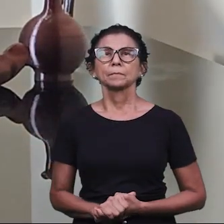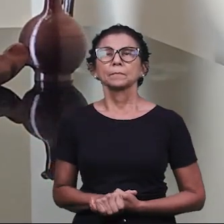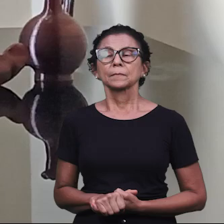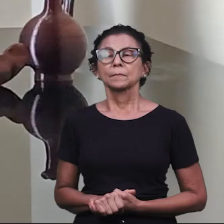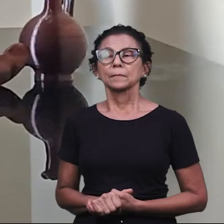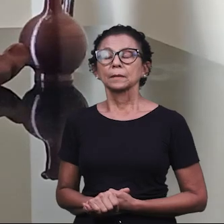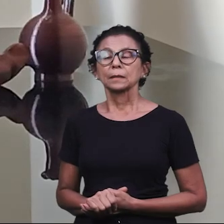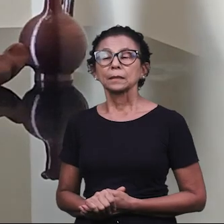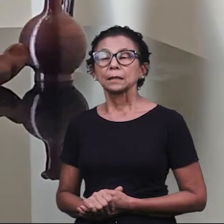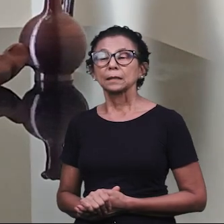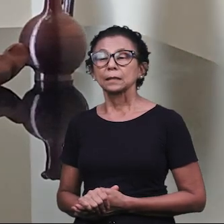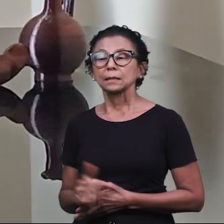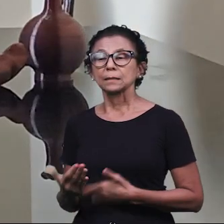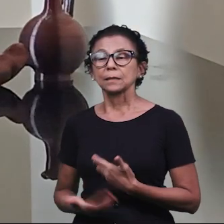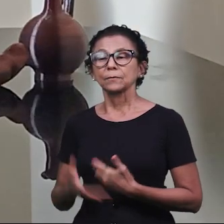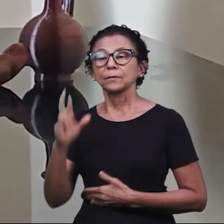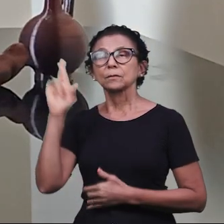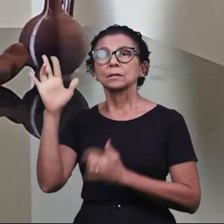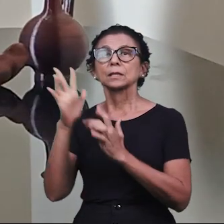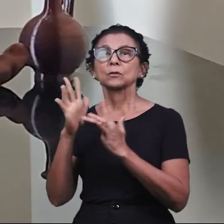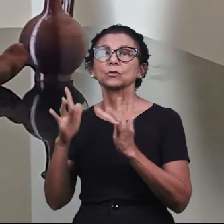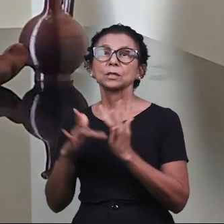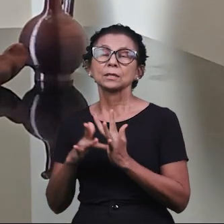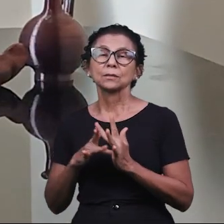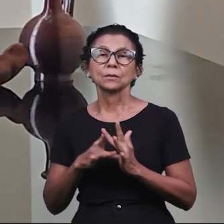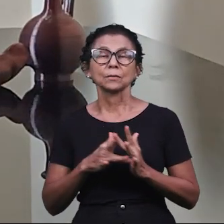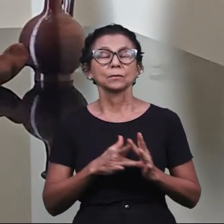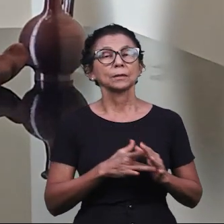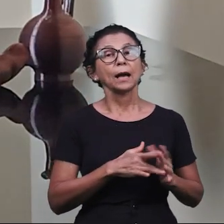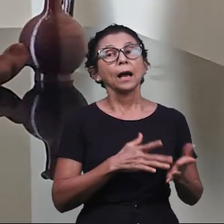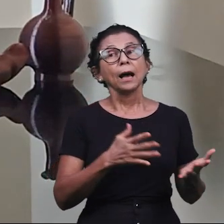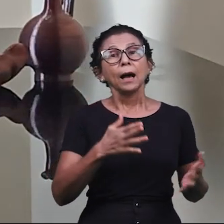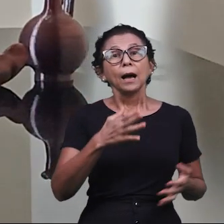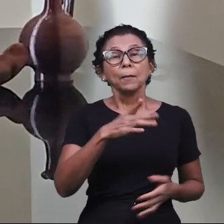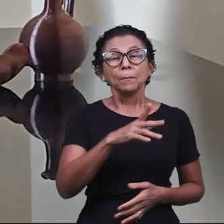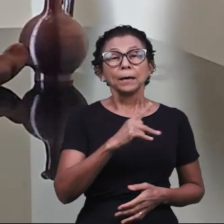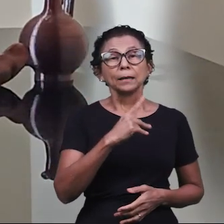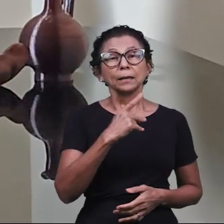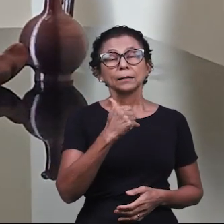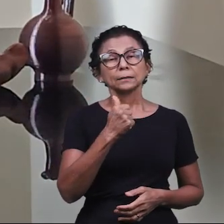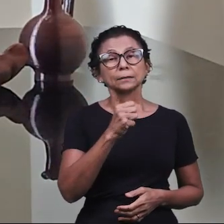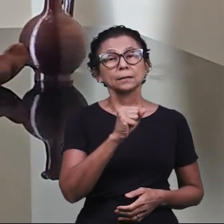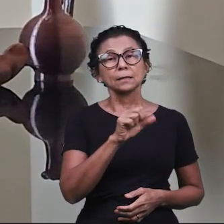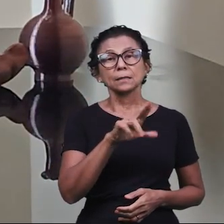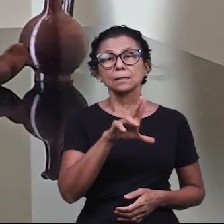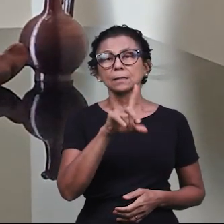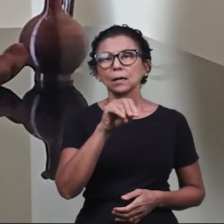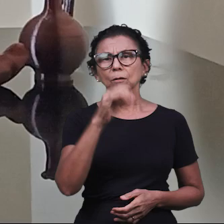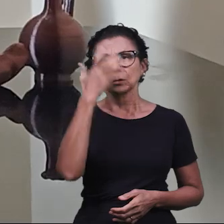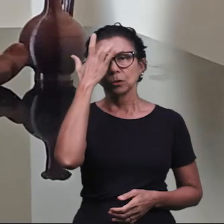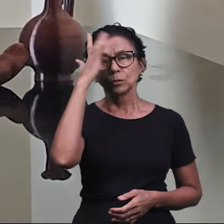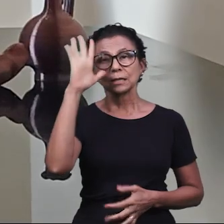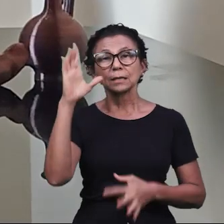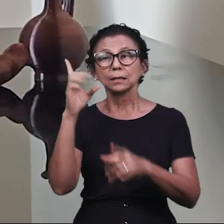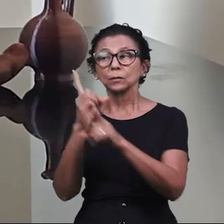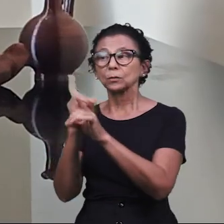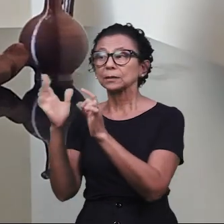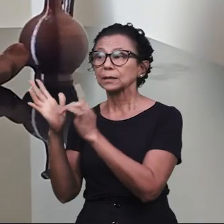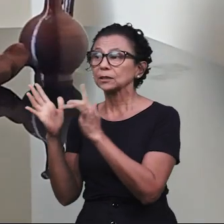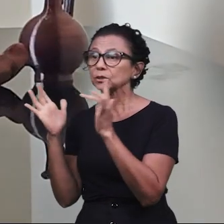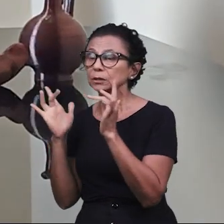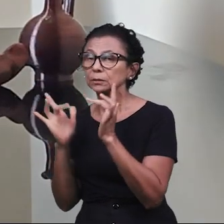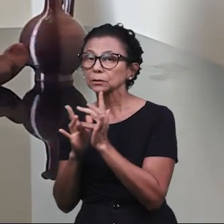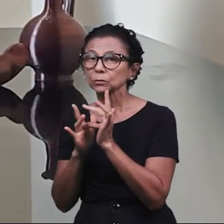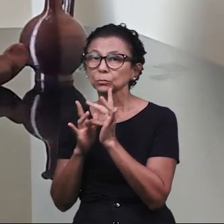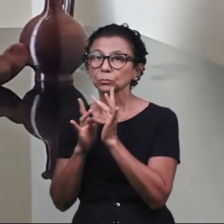não sabia é que no caminho ele ia ter um encontro, ele ia ter um grande encontro com o Senhor. E quando ele estava indo